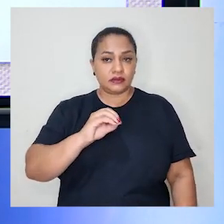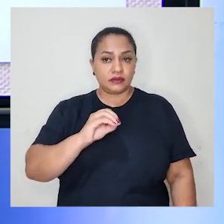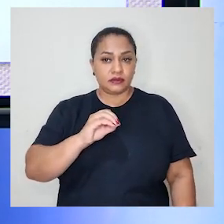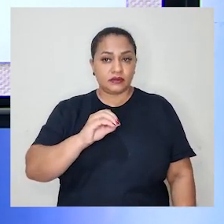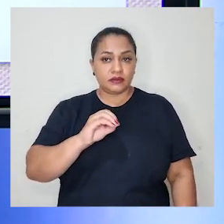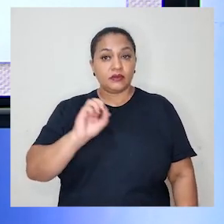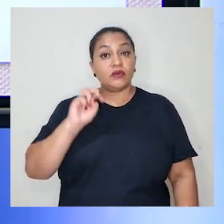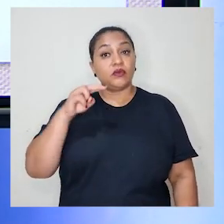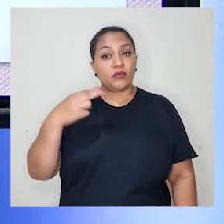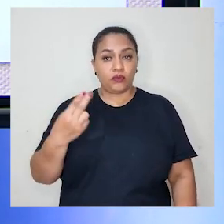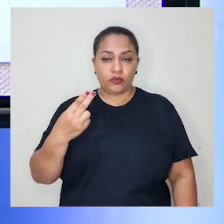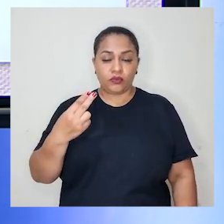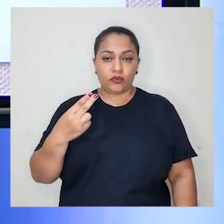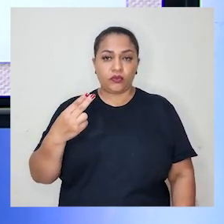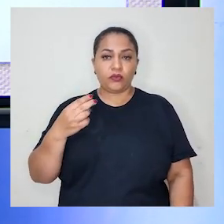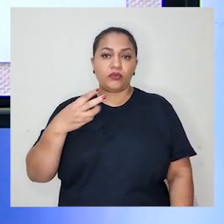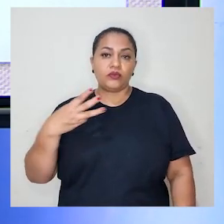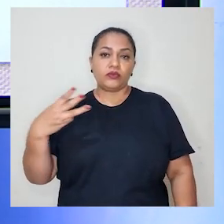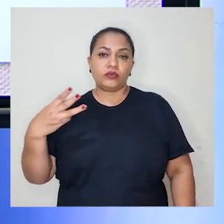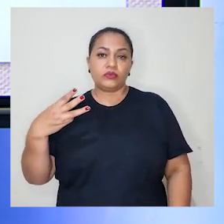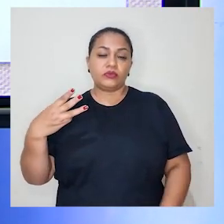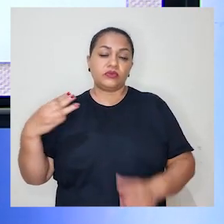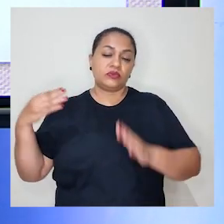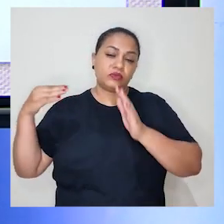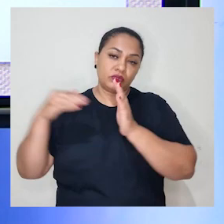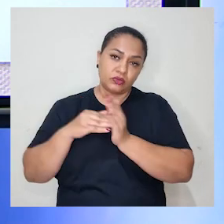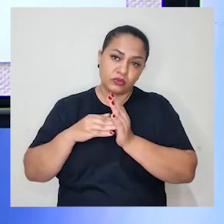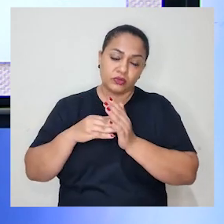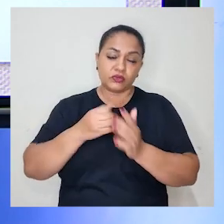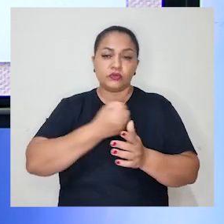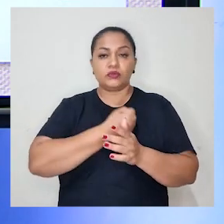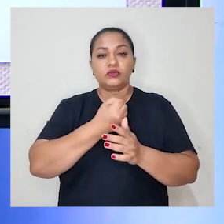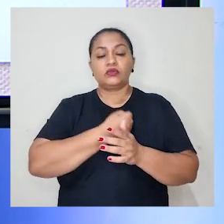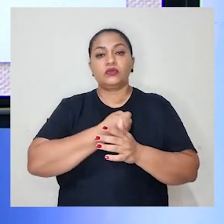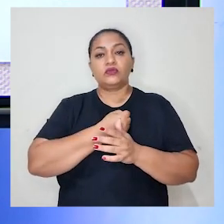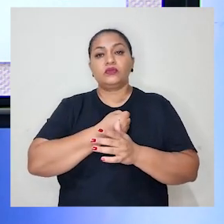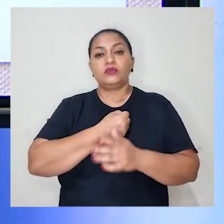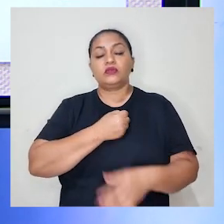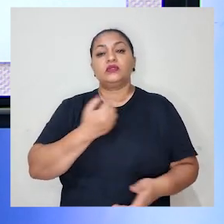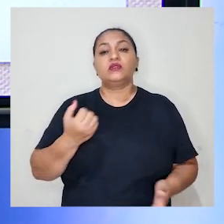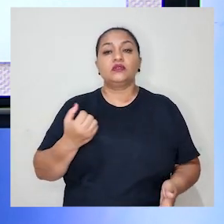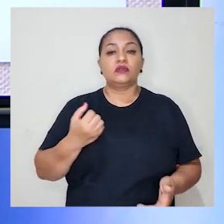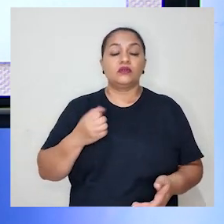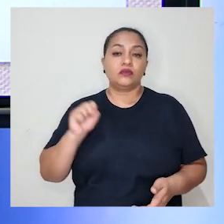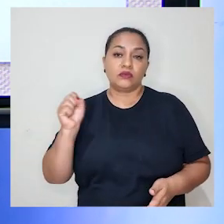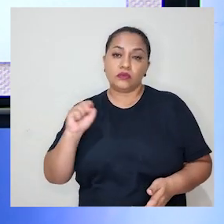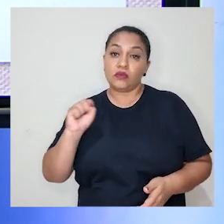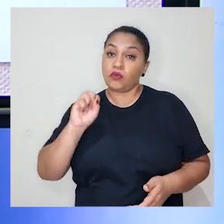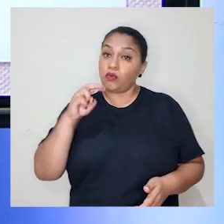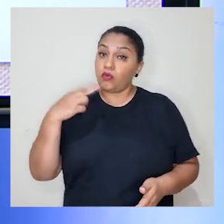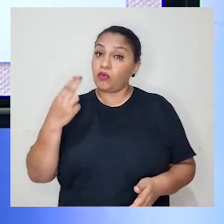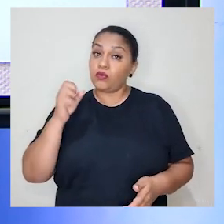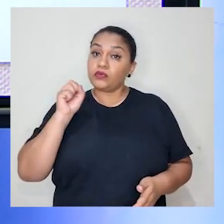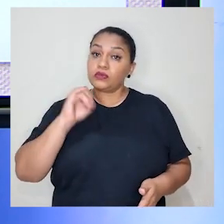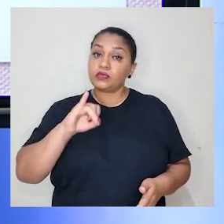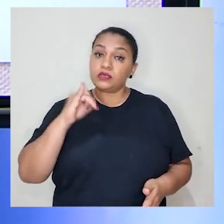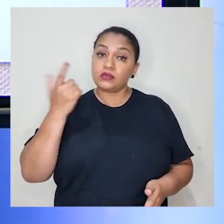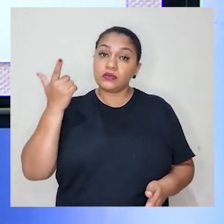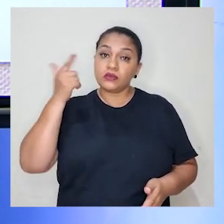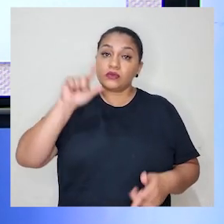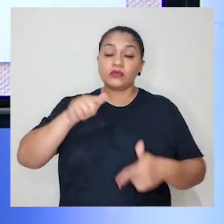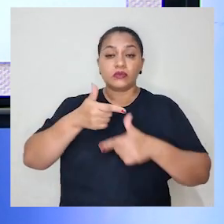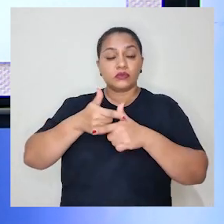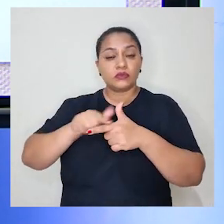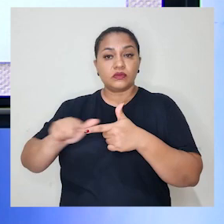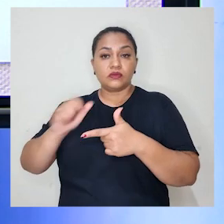0, ou os 3 últimos algarismos formarem um número divisível por 8, ou, se eu conseguir